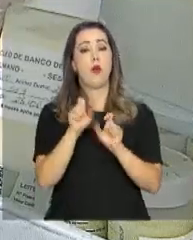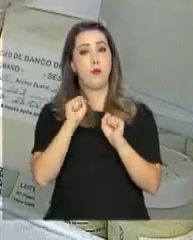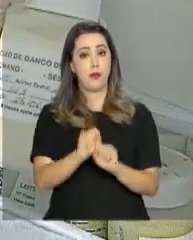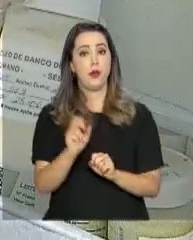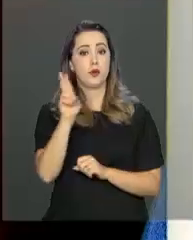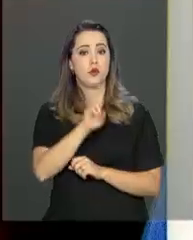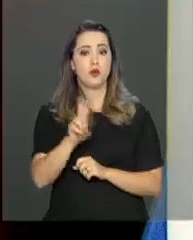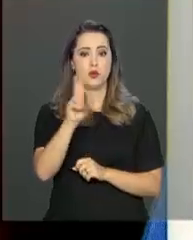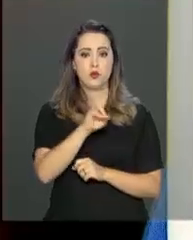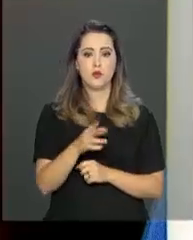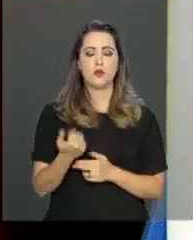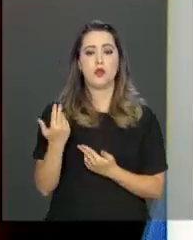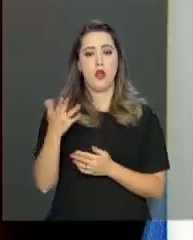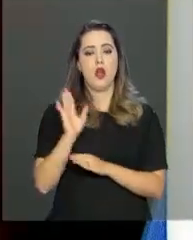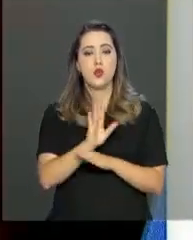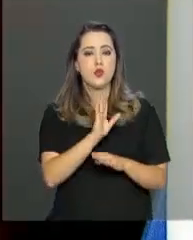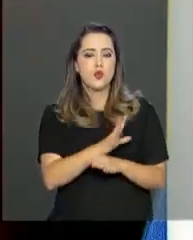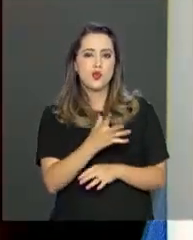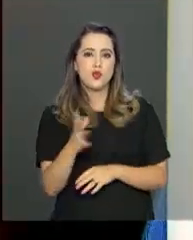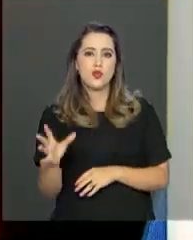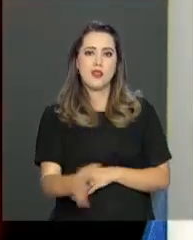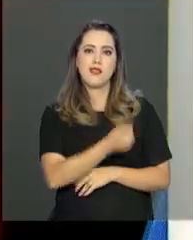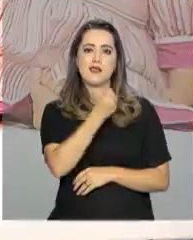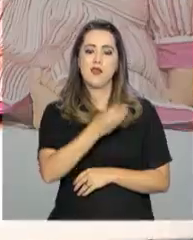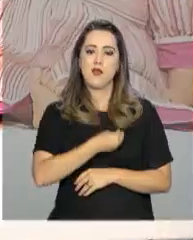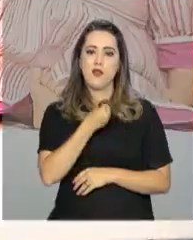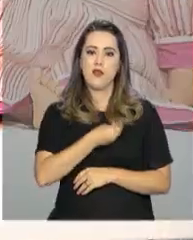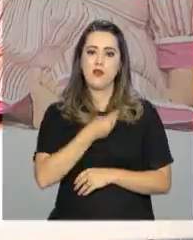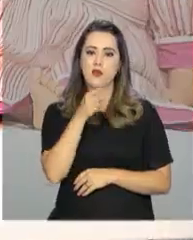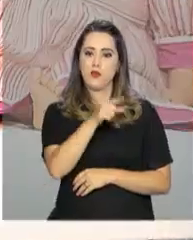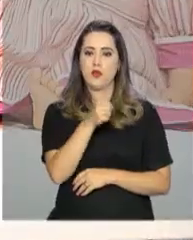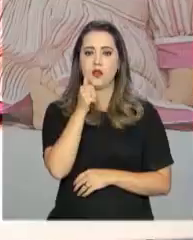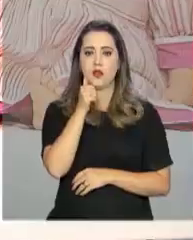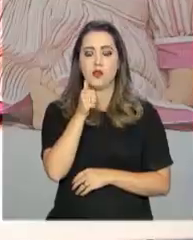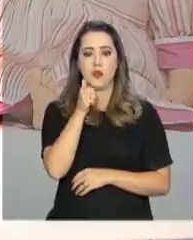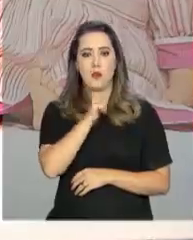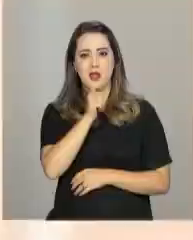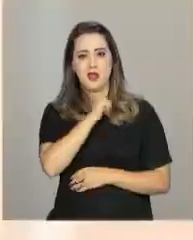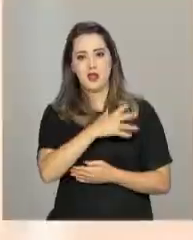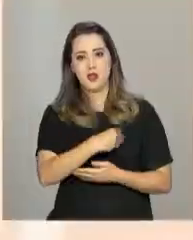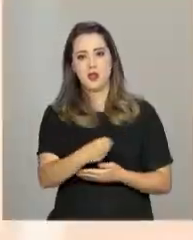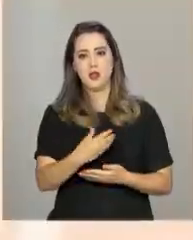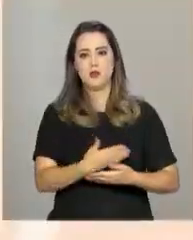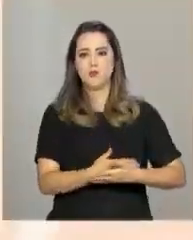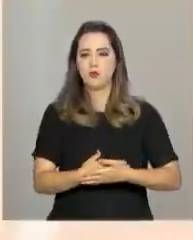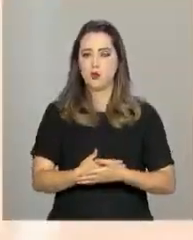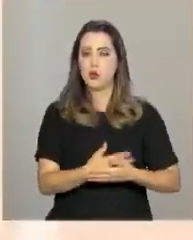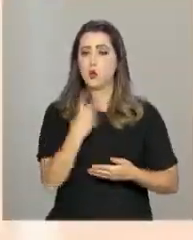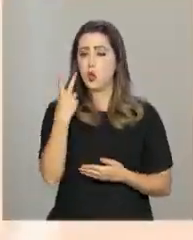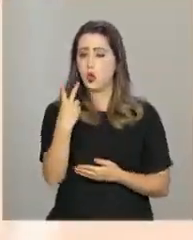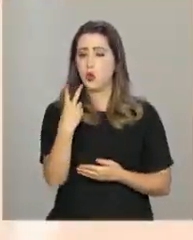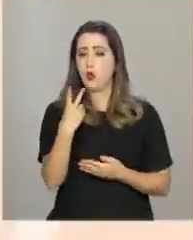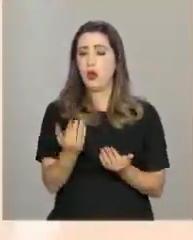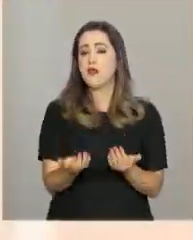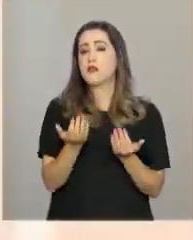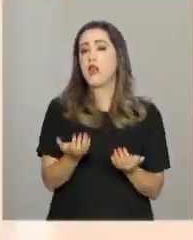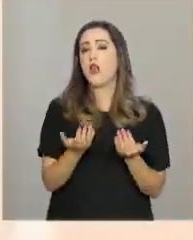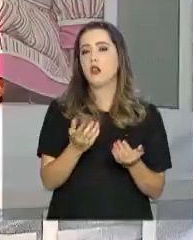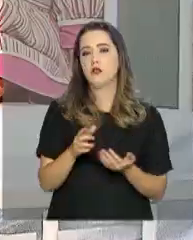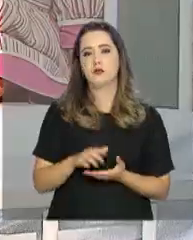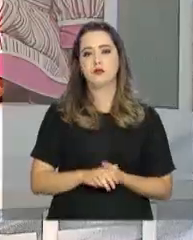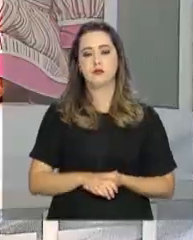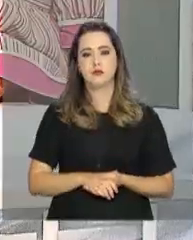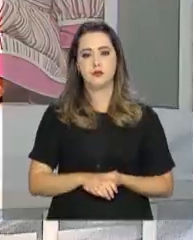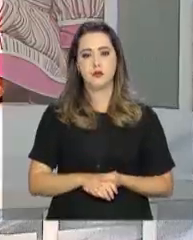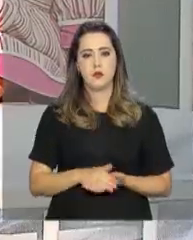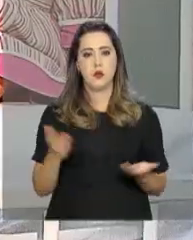vidas, como a da filhinha de Aurilene, que nasceu prematura com apenas 2 quilos. Está internada na unidade neonatal.